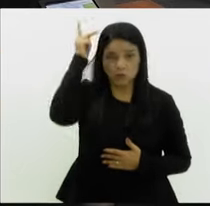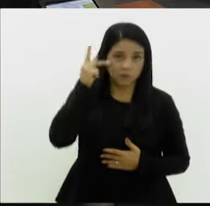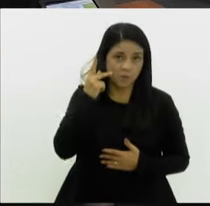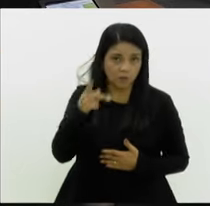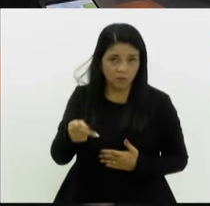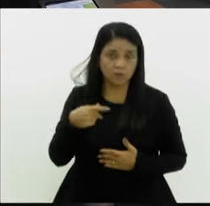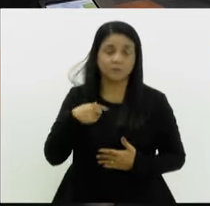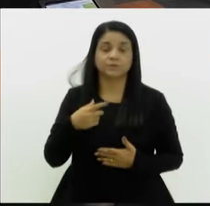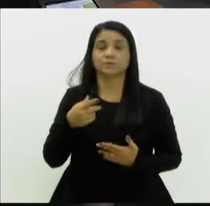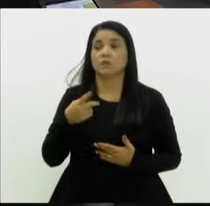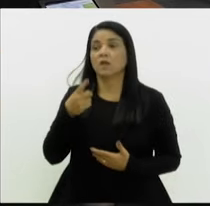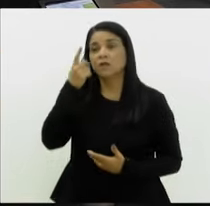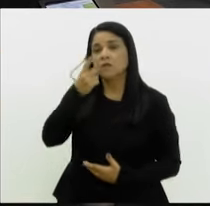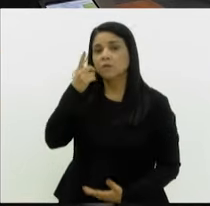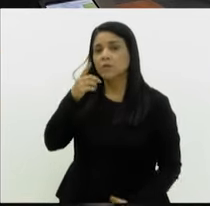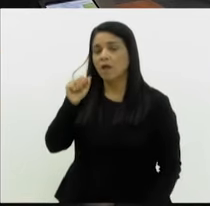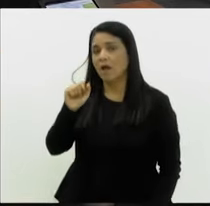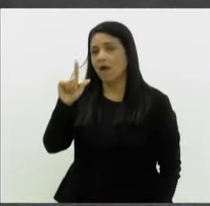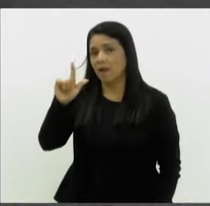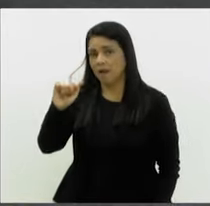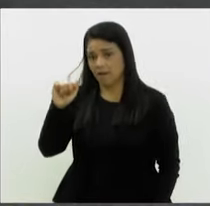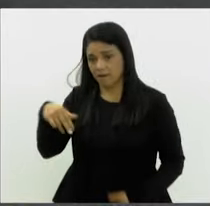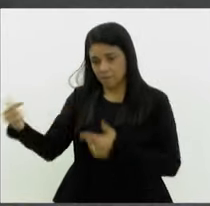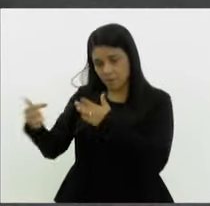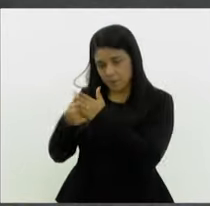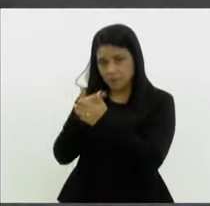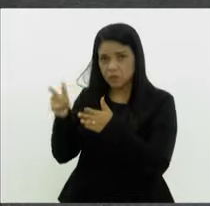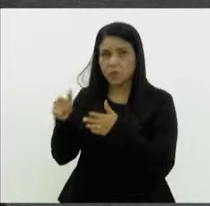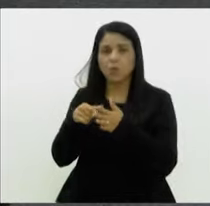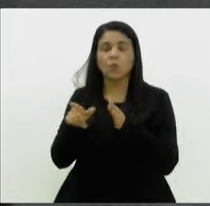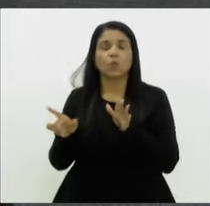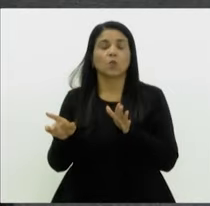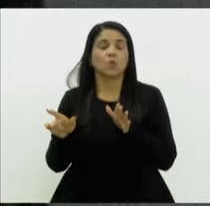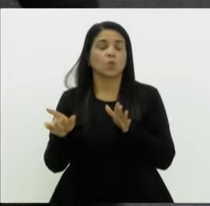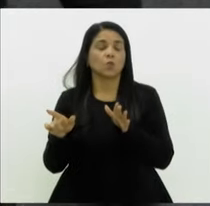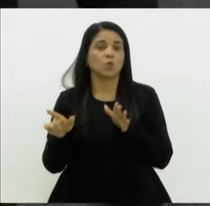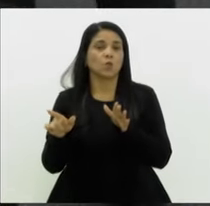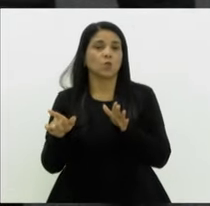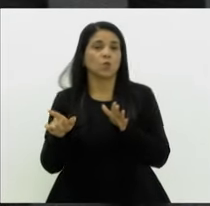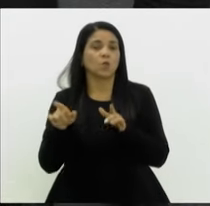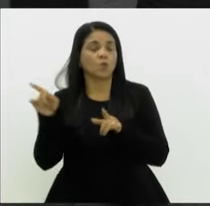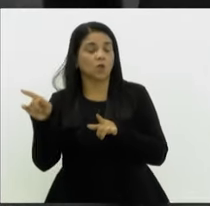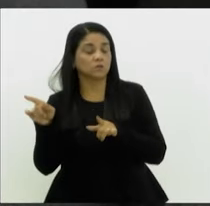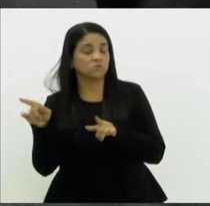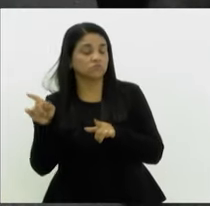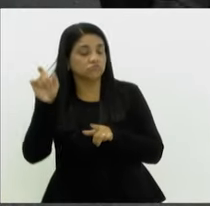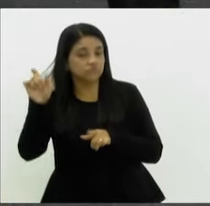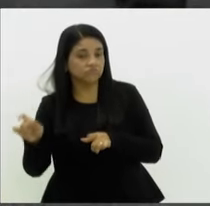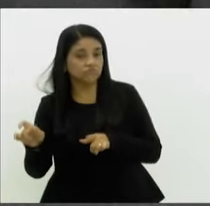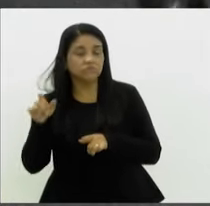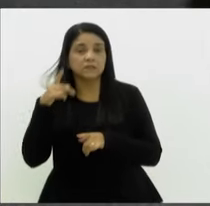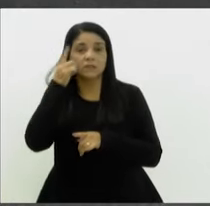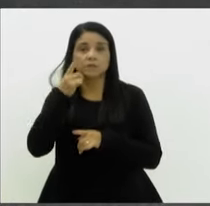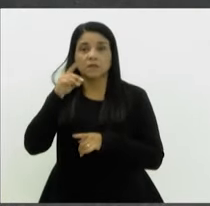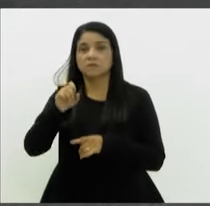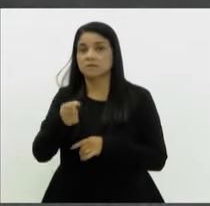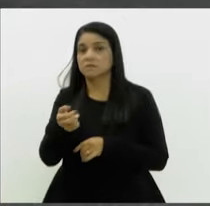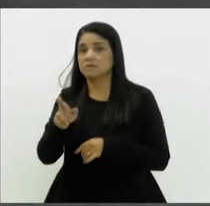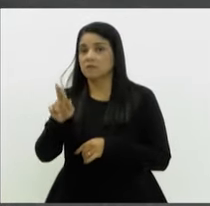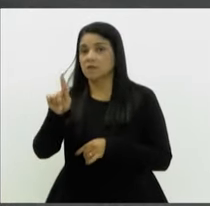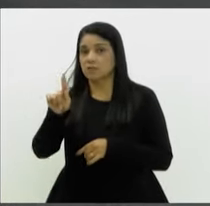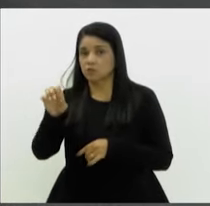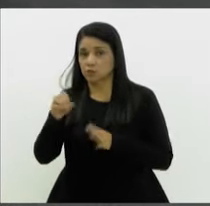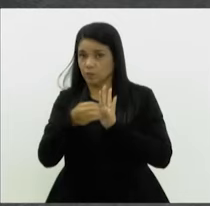Meio que fazer uma pergunta, enquanto o doutor Serginho dava o parecer. Senhor presidente, eu